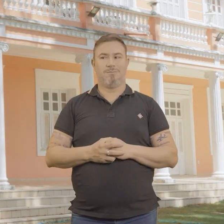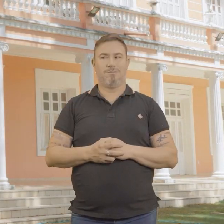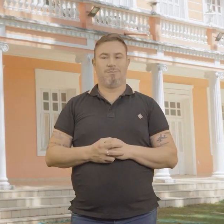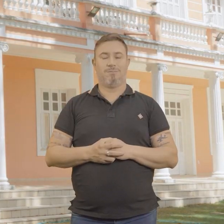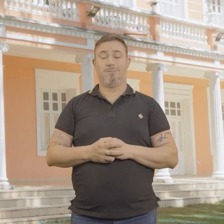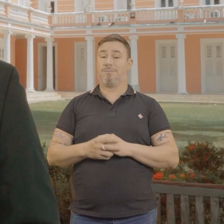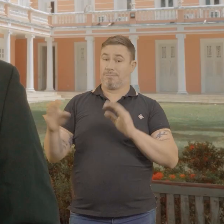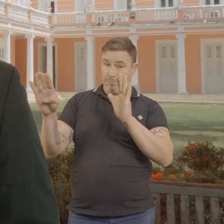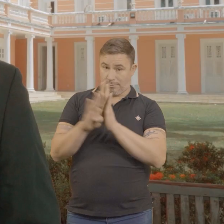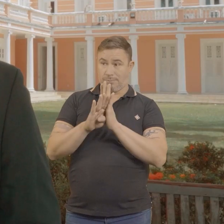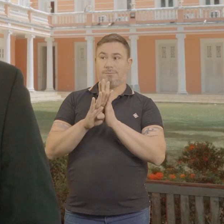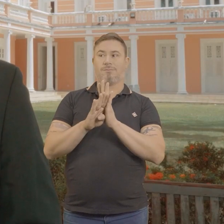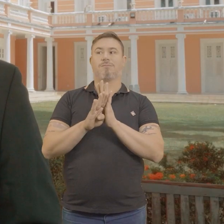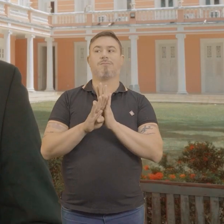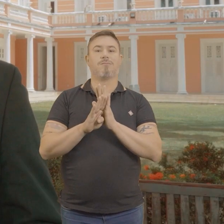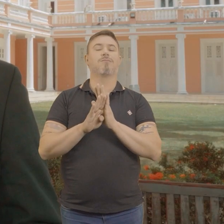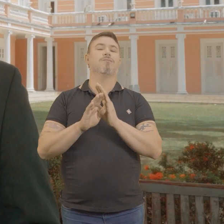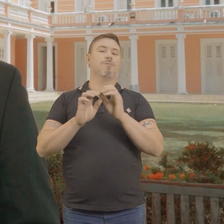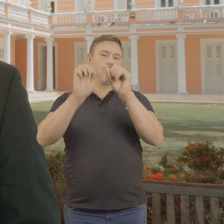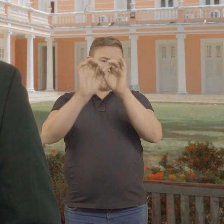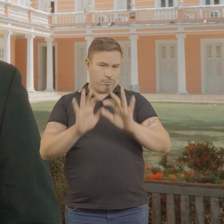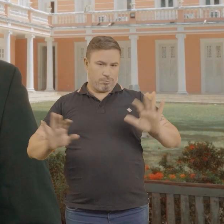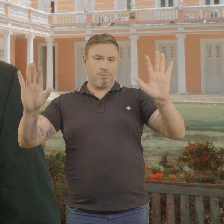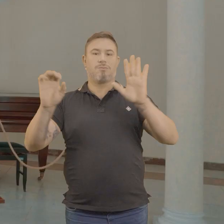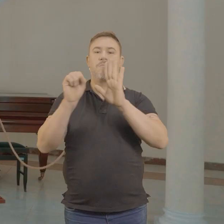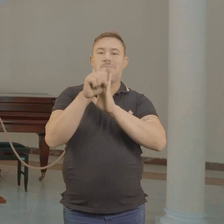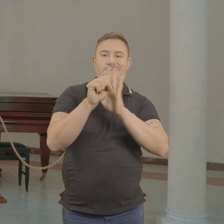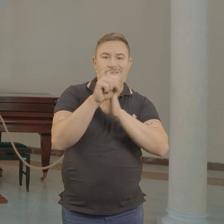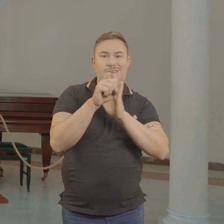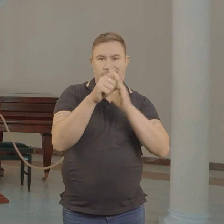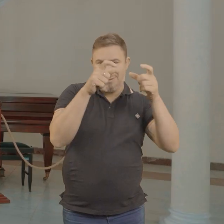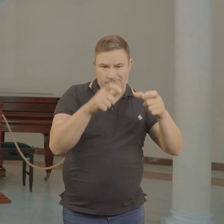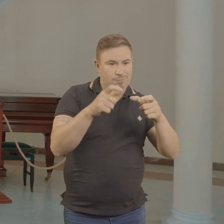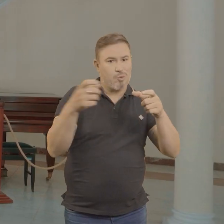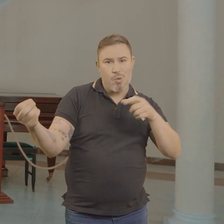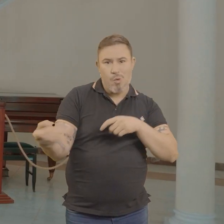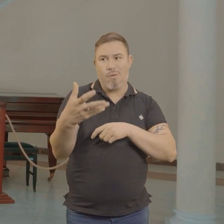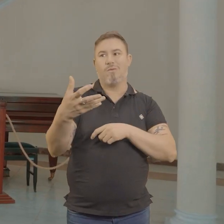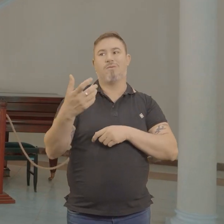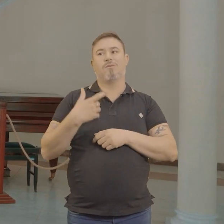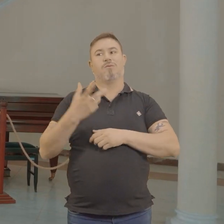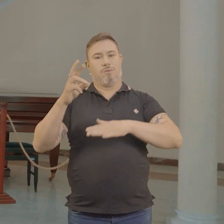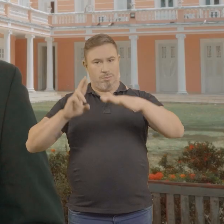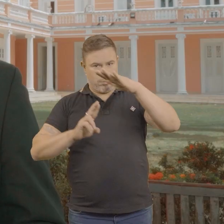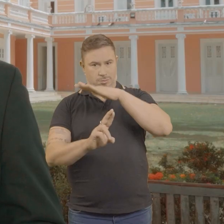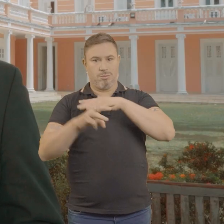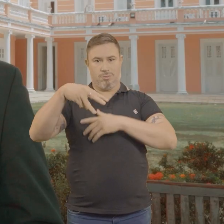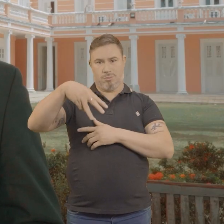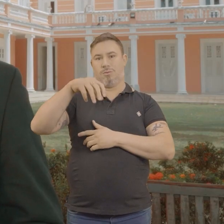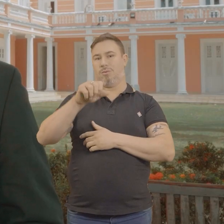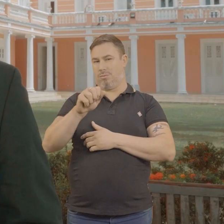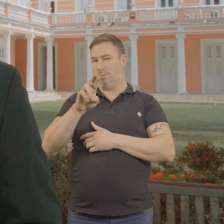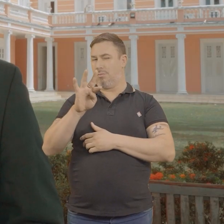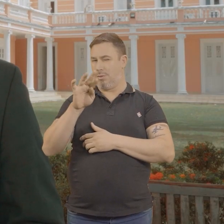Com a chegada da universidade no Ceará, o Benfica respirou um novo tempo. Foi nesse cenário que o reitor Martins Filho, homem de visão e